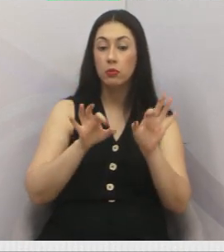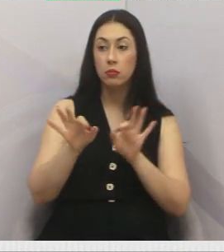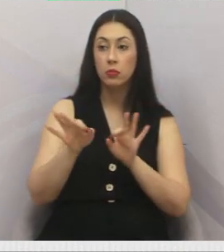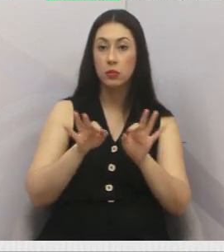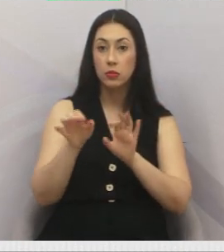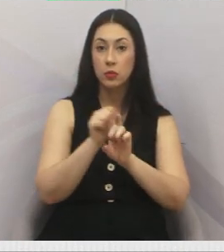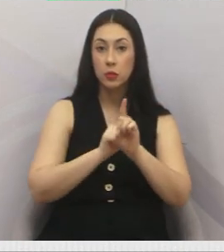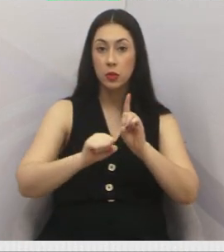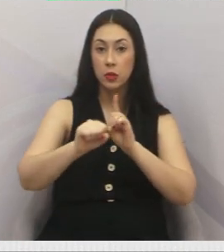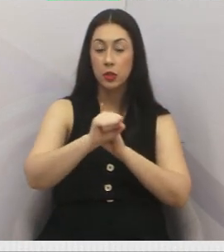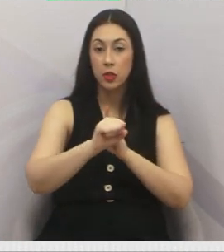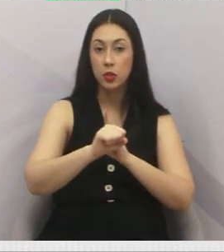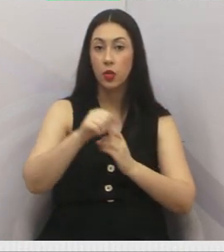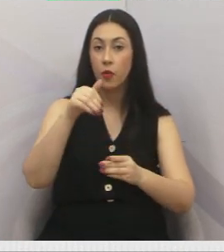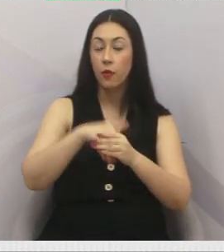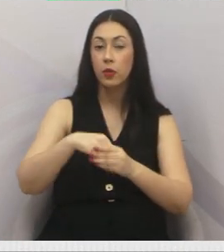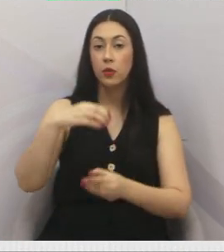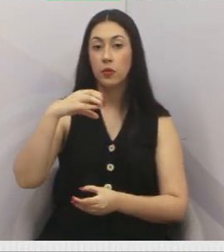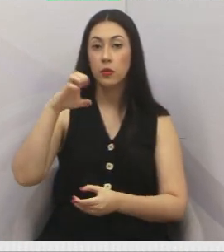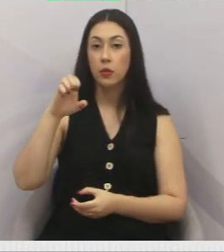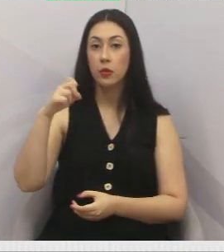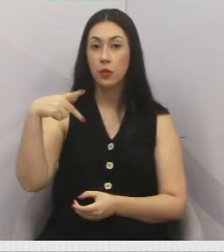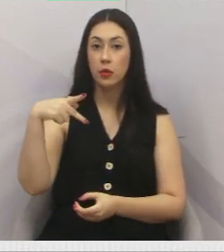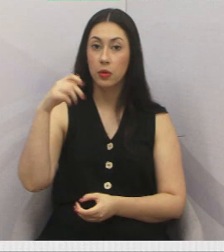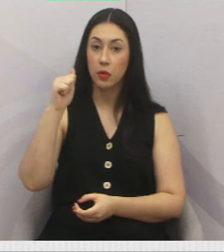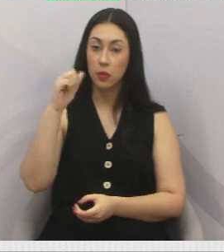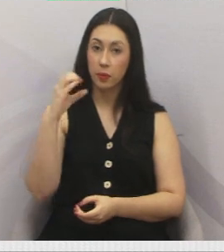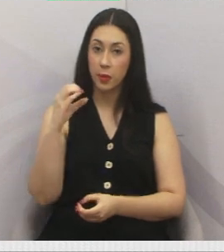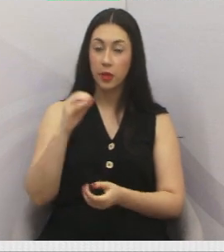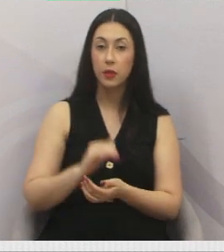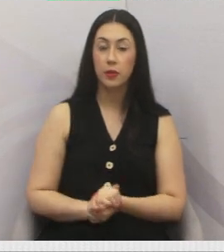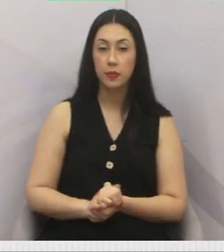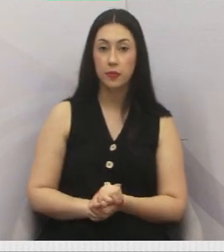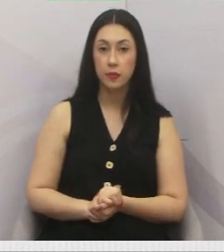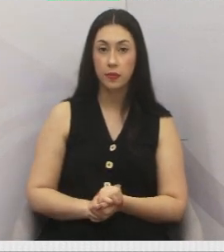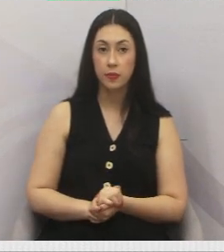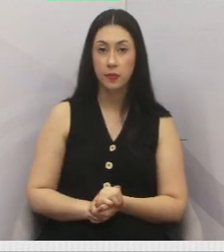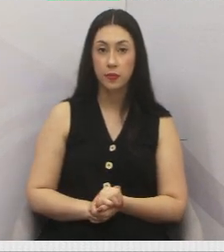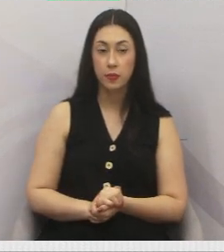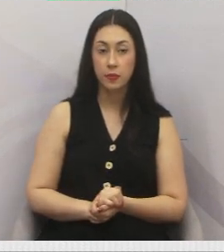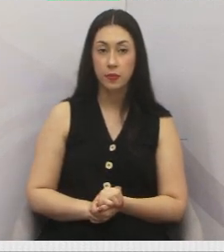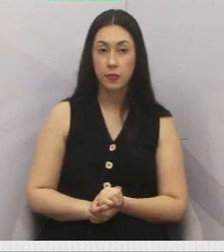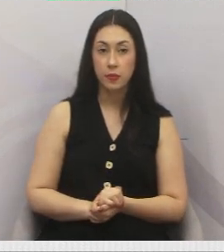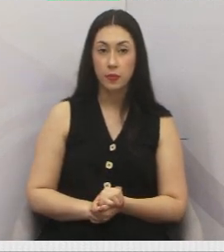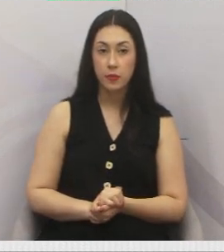da Sociedade Civil, um voto para a CEPAC. Próximo voto.